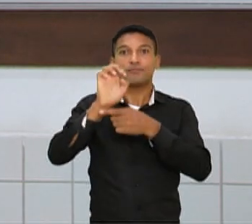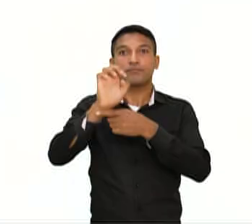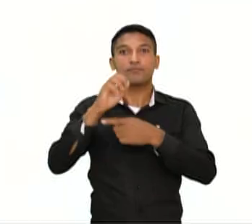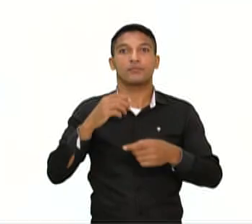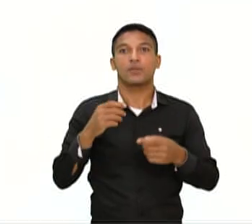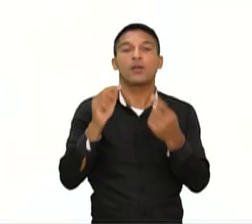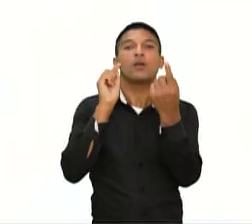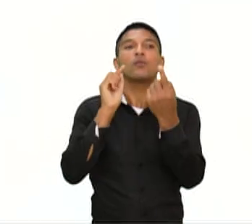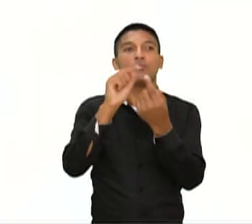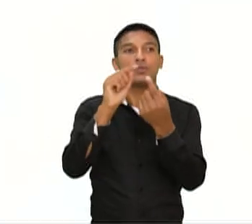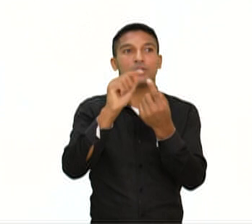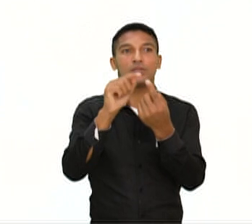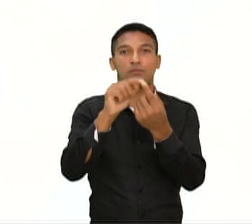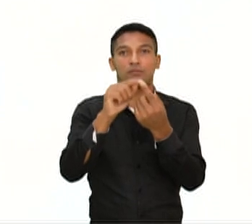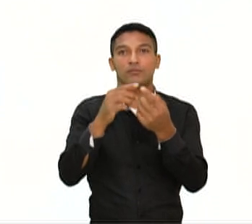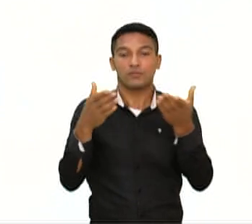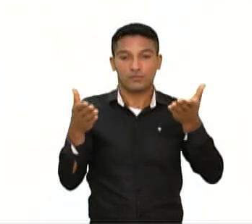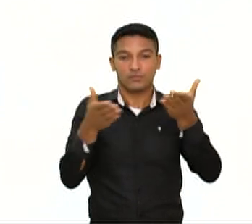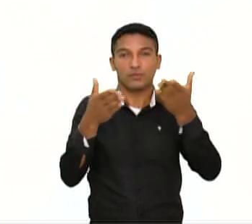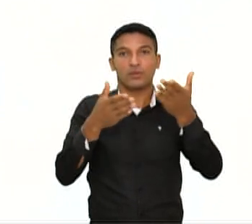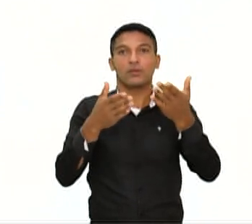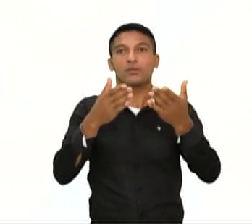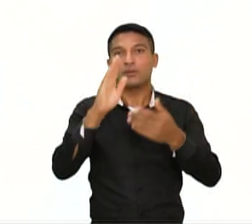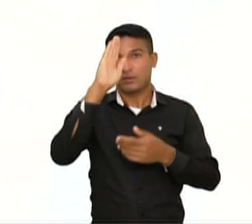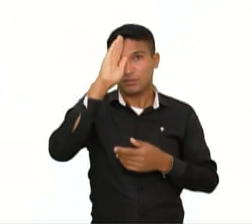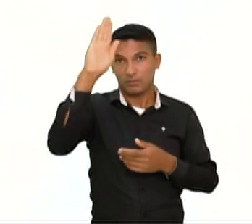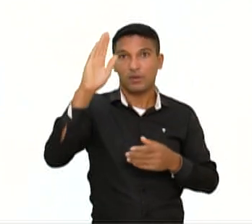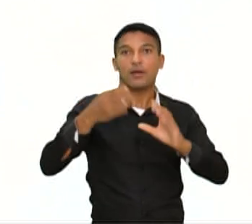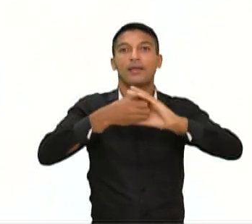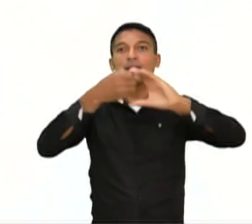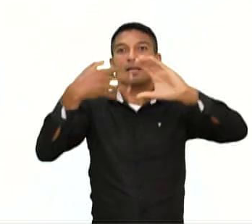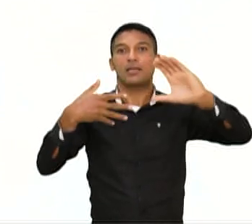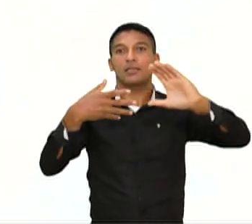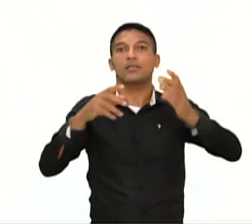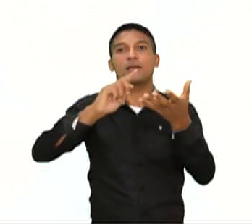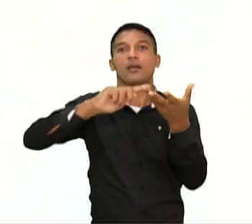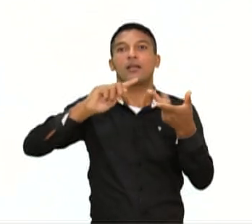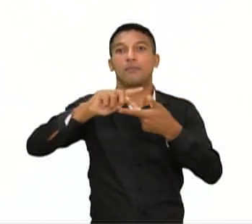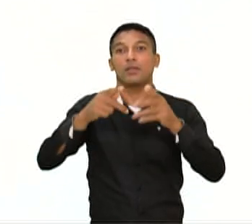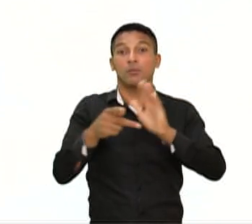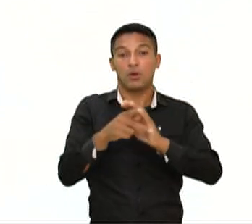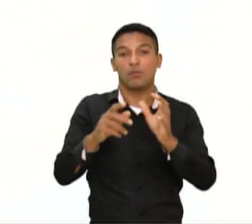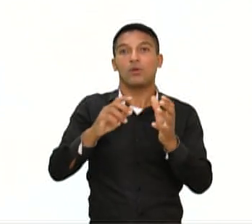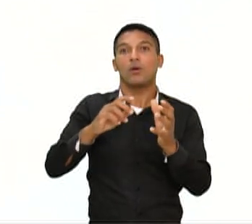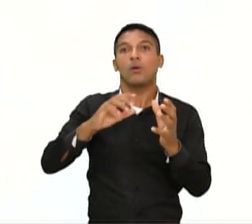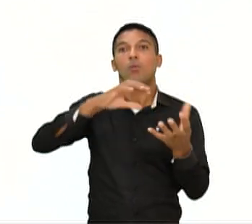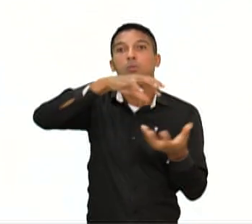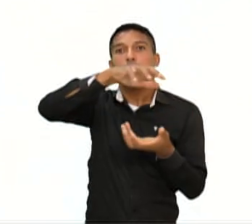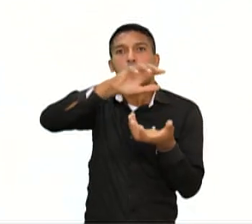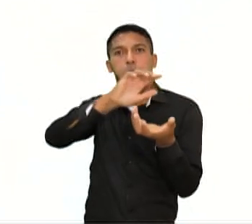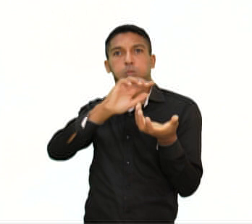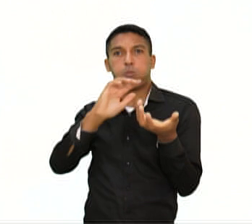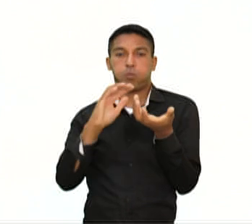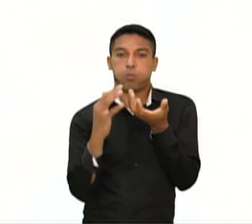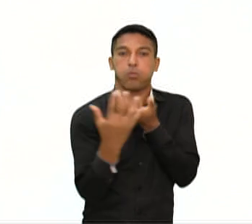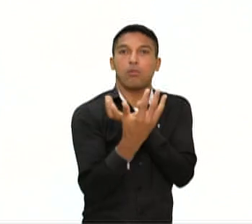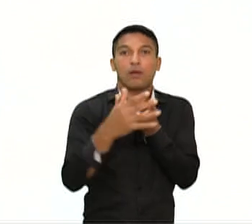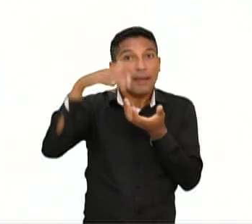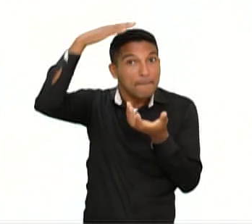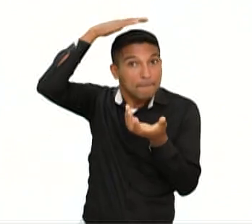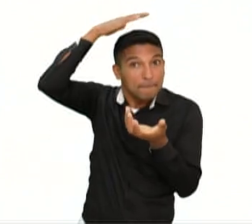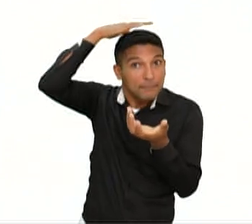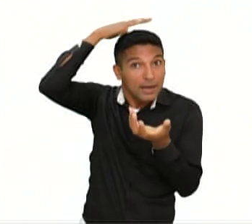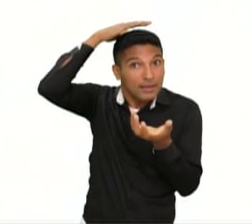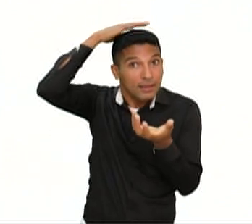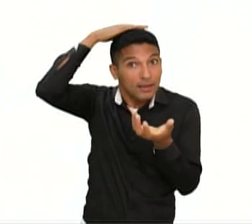nosso objetivo principal é destacar alguns elementos da geografia que se insere dentro do estado do Paraná para que